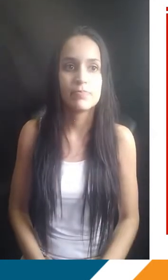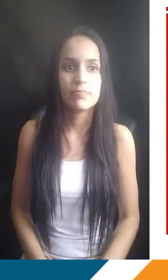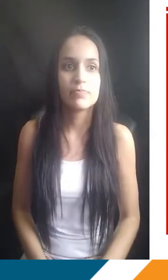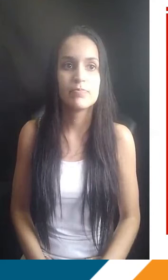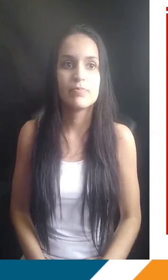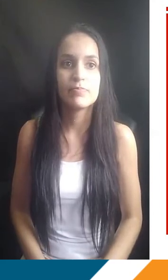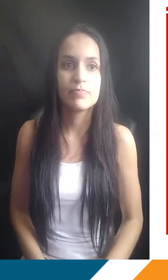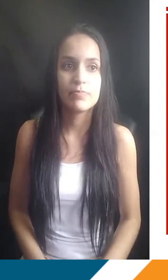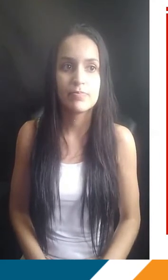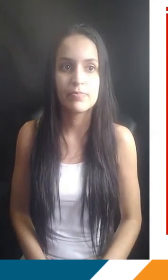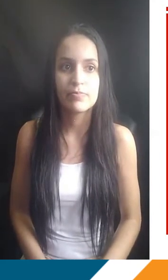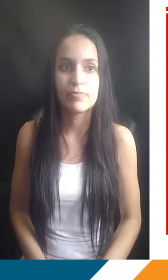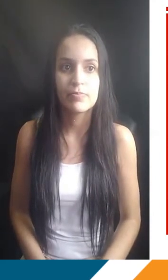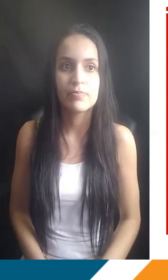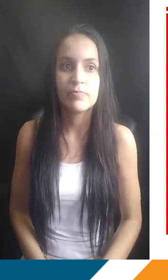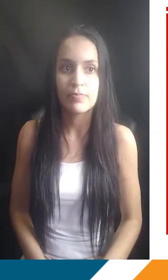artística,